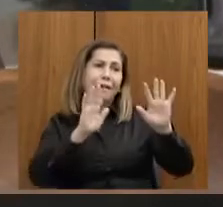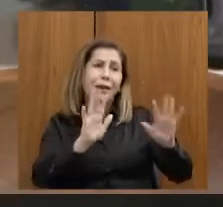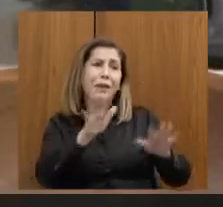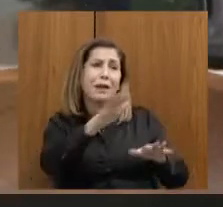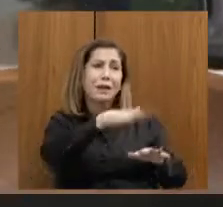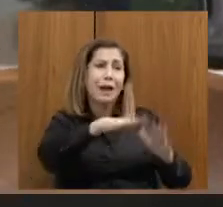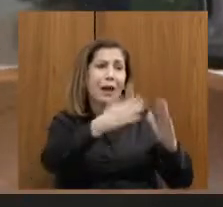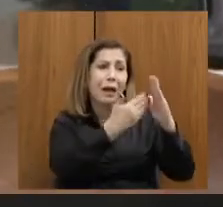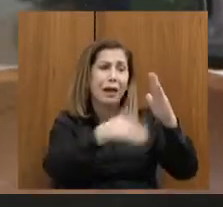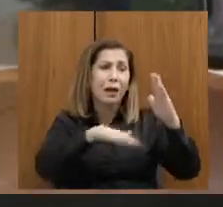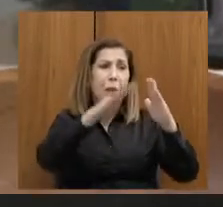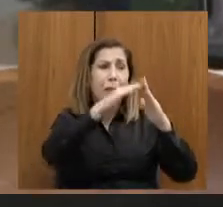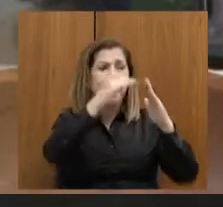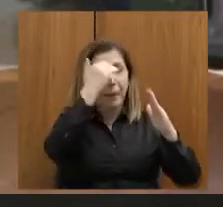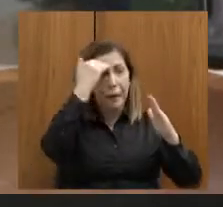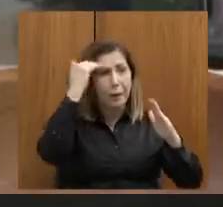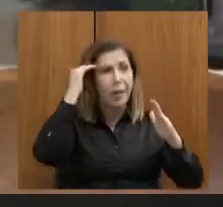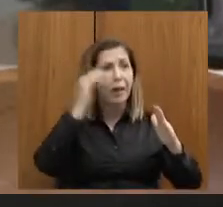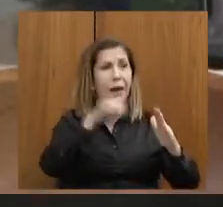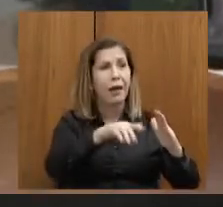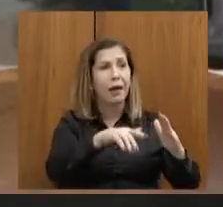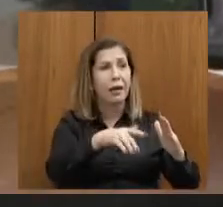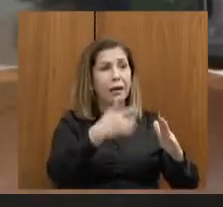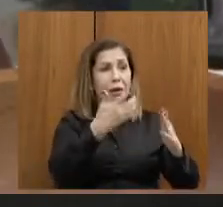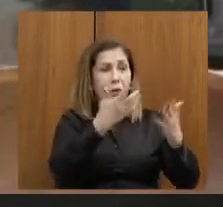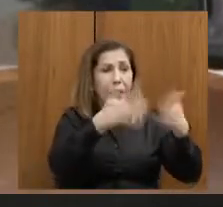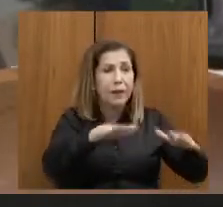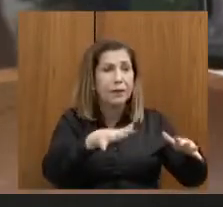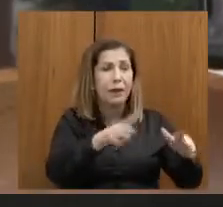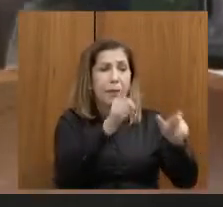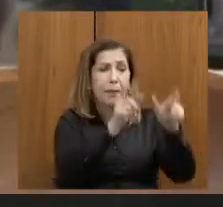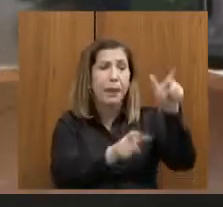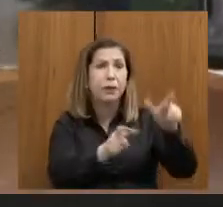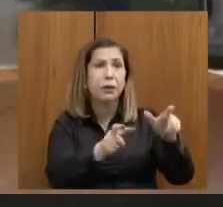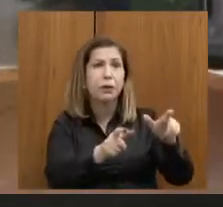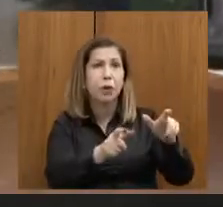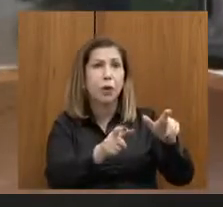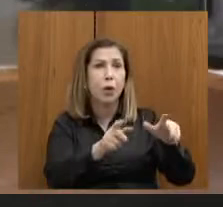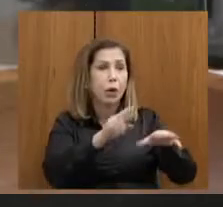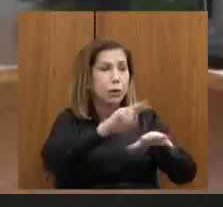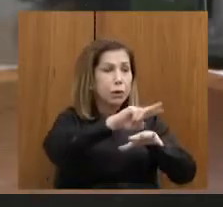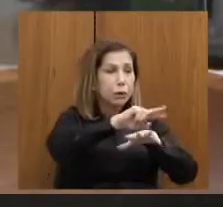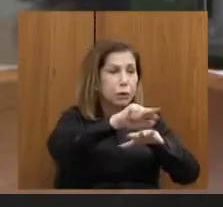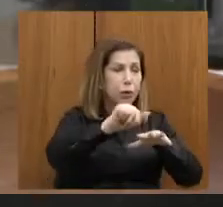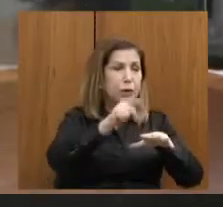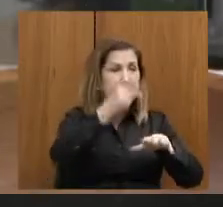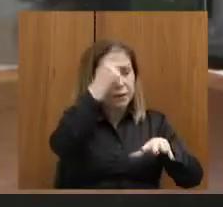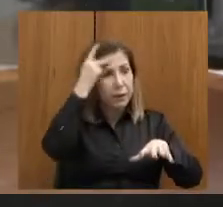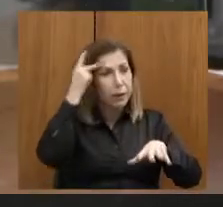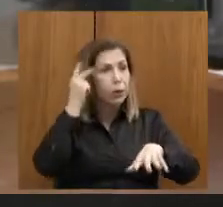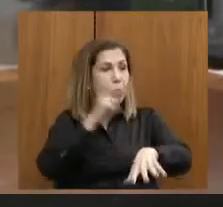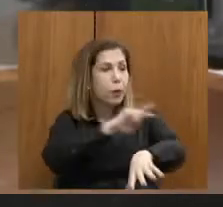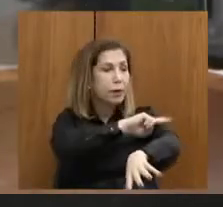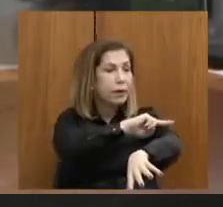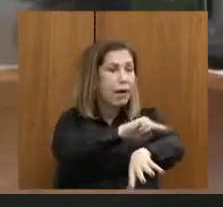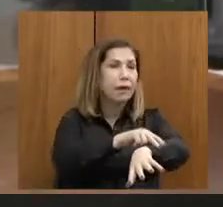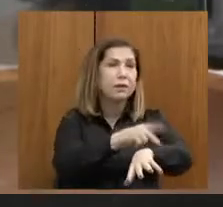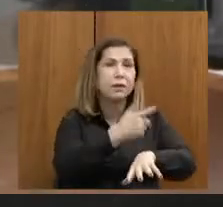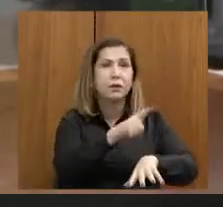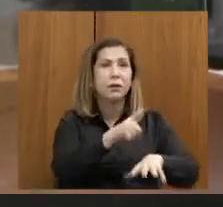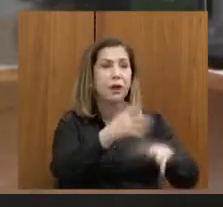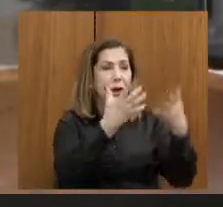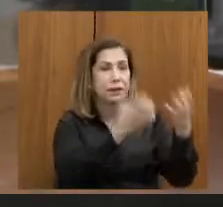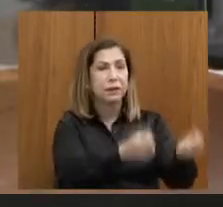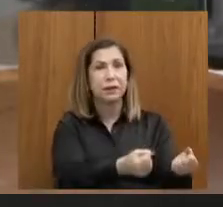no terreiro de candomblé é não aceita o pessoas de todas as classes de todas as raças de todas as